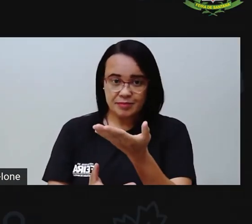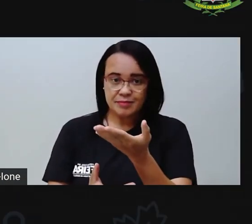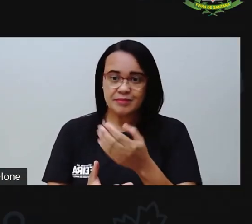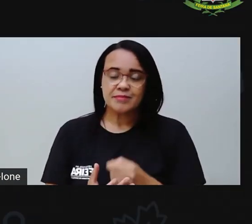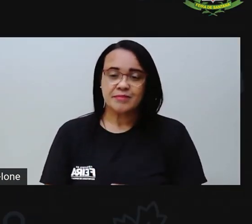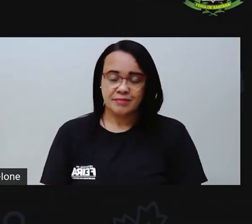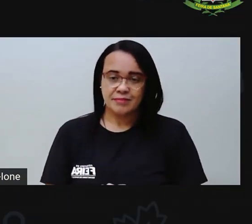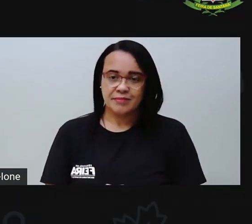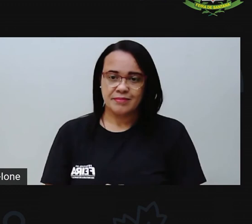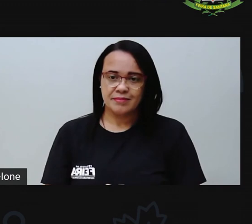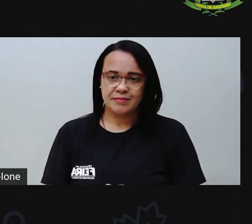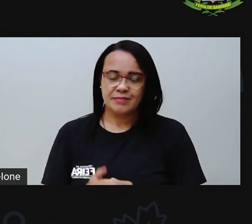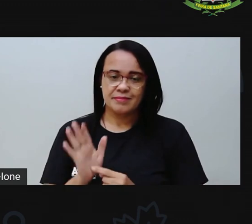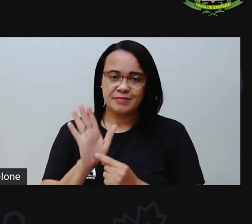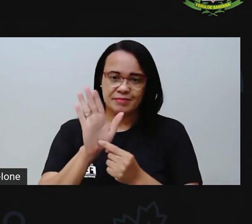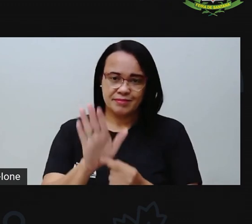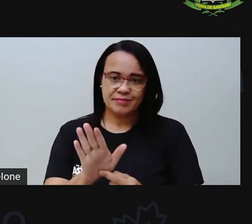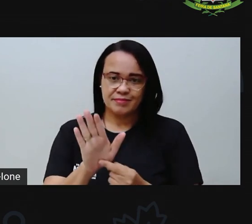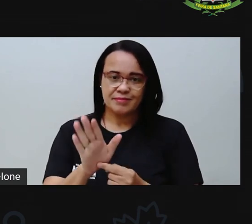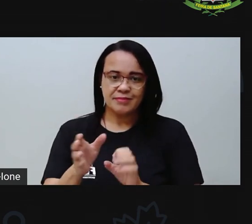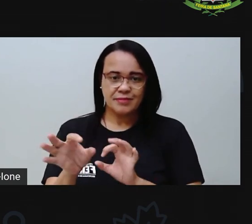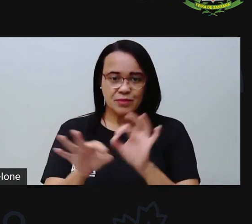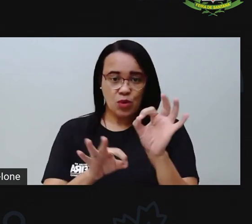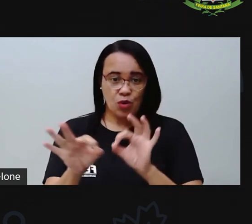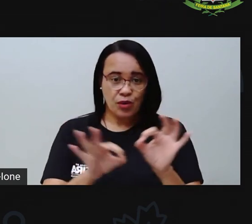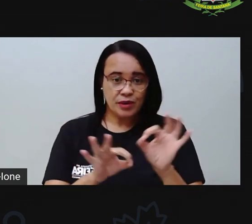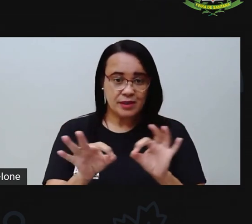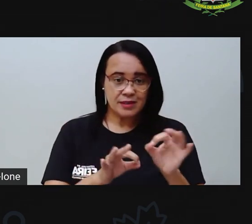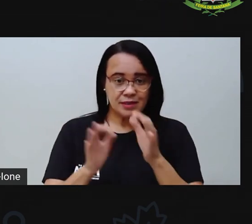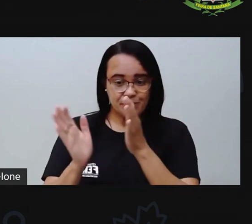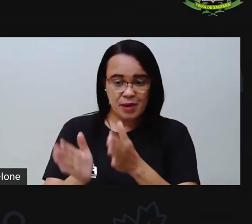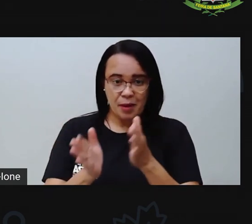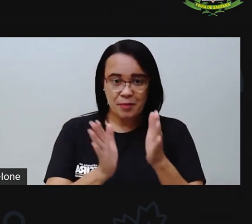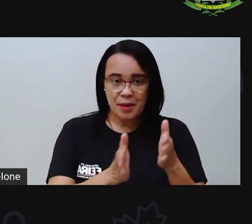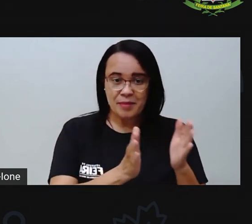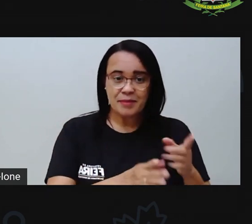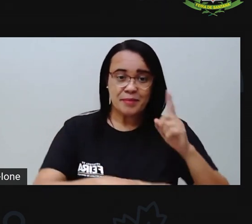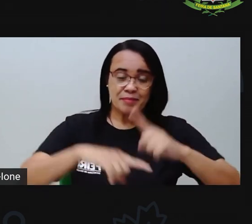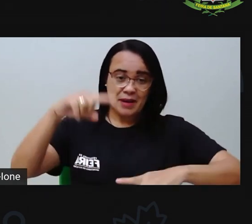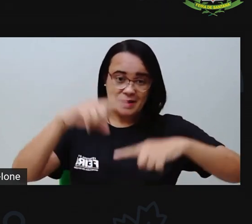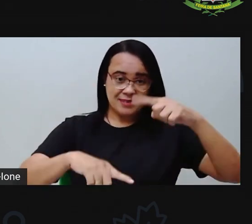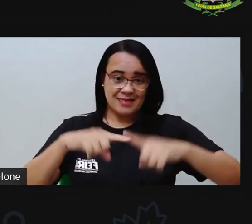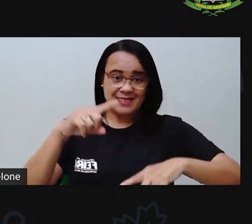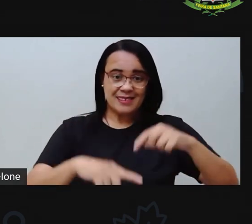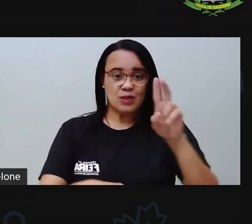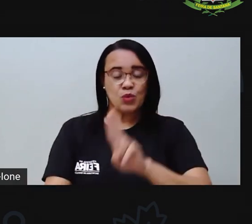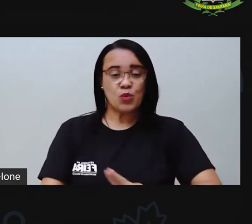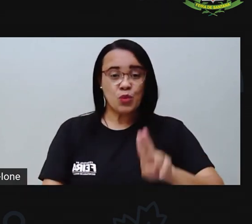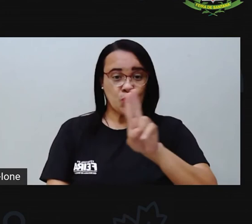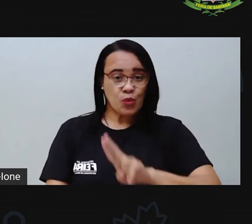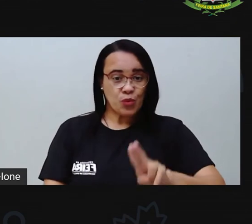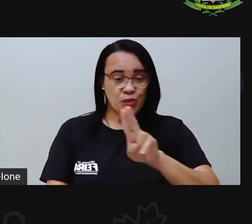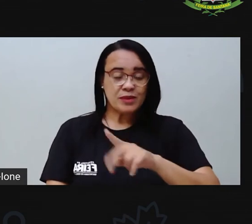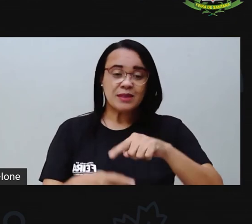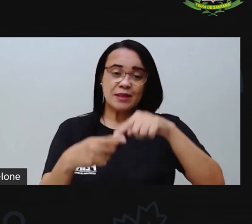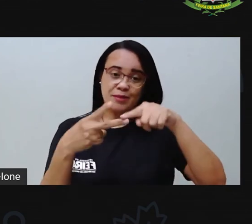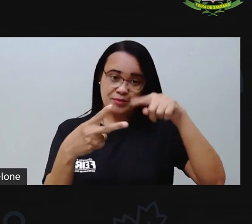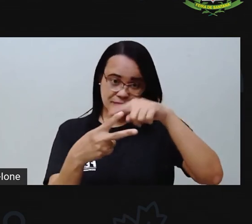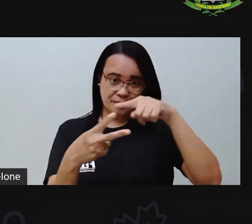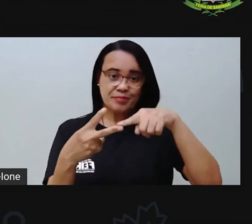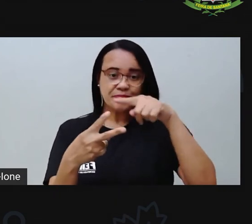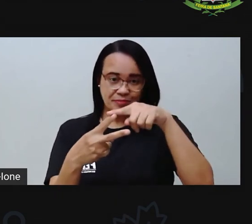Então a Pró colocou aqui, ó, arrumou todos o material que nós vamos precisar, né? Os dois